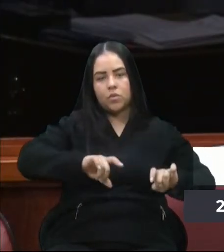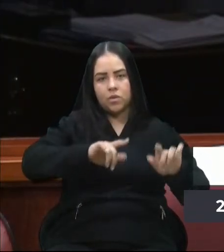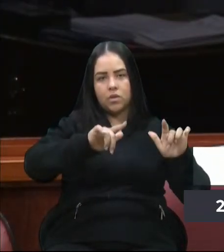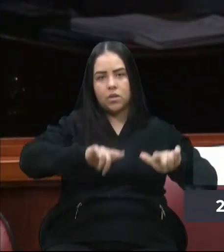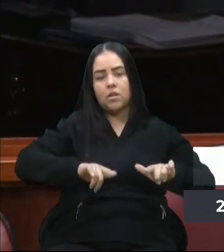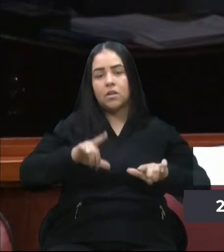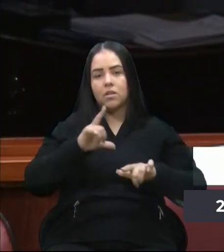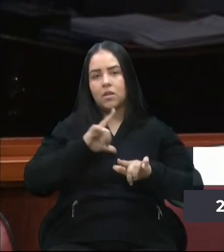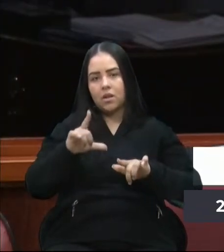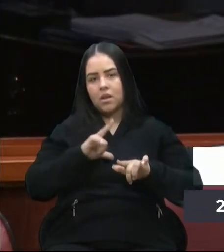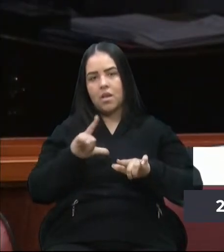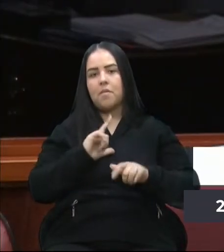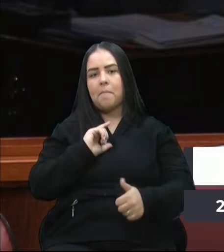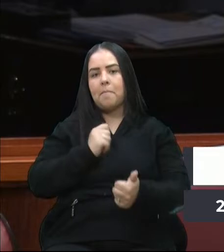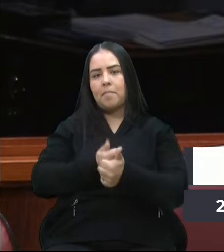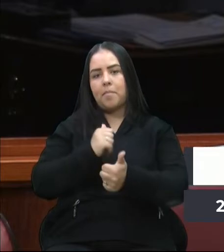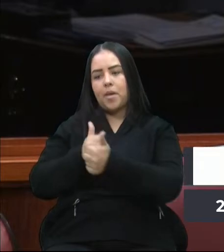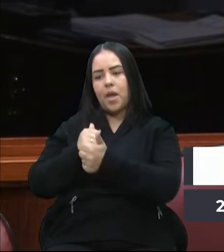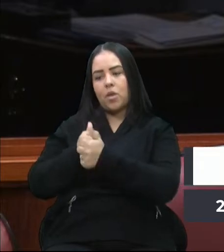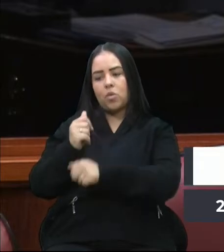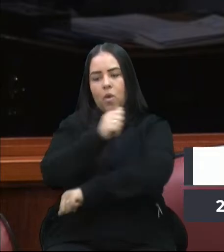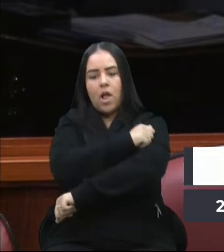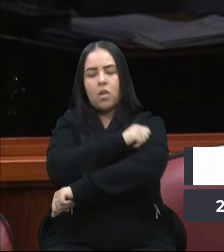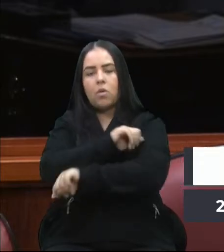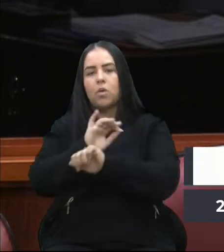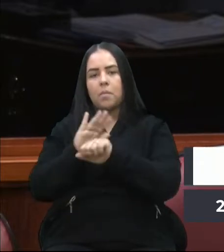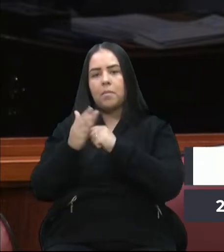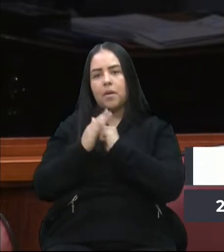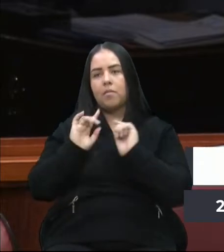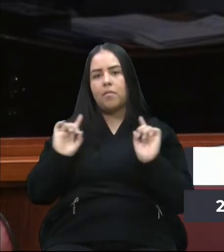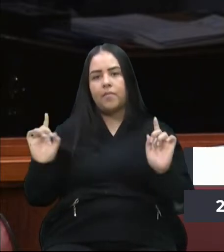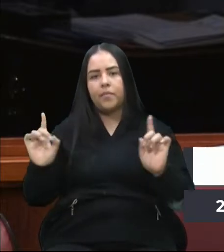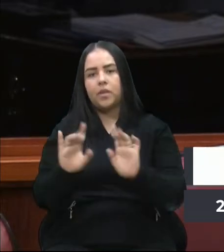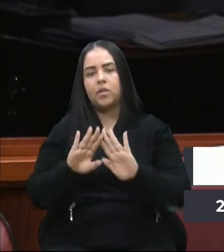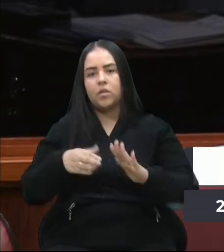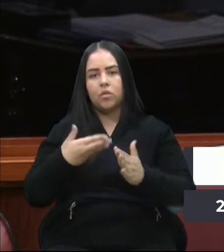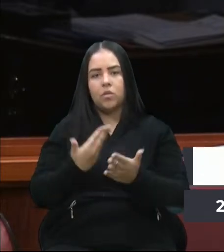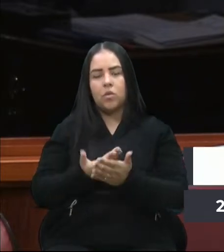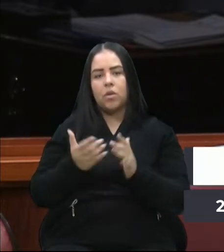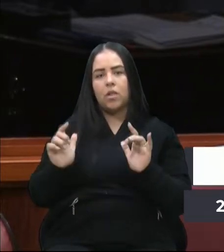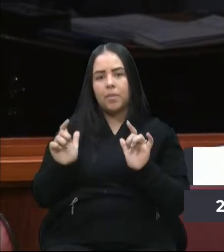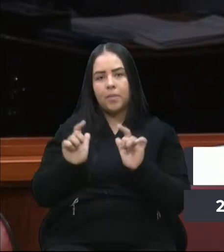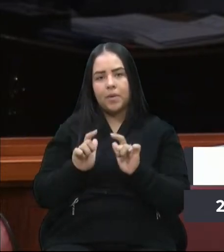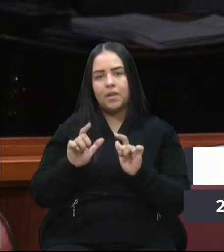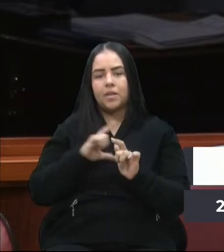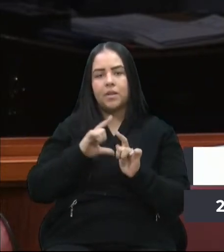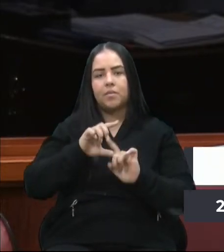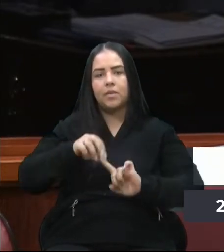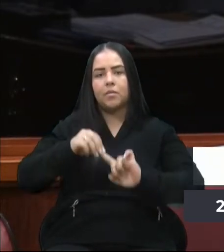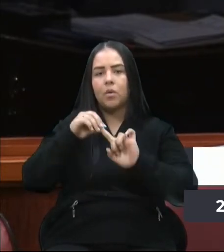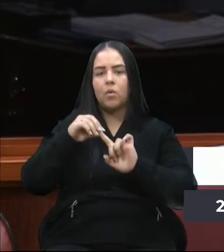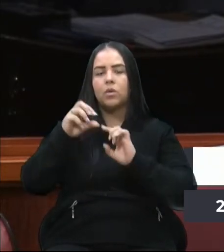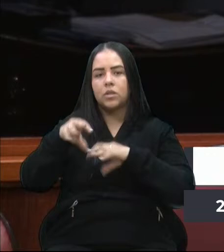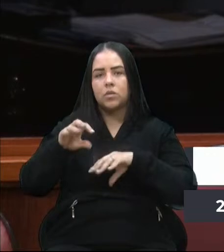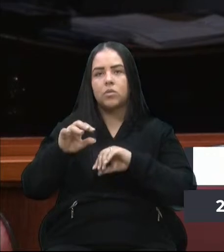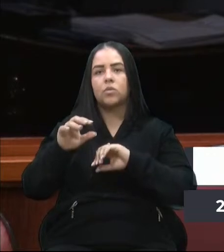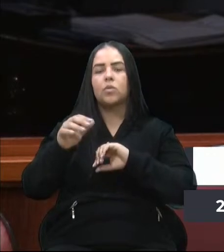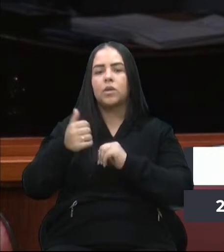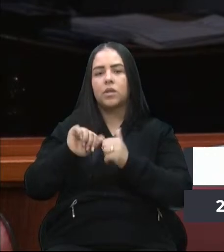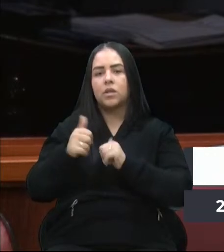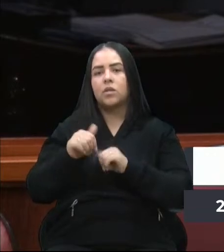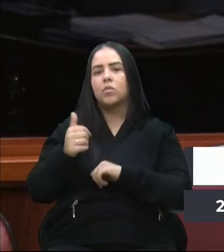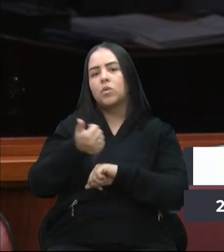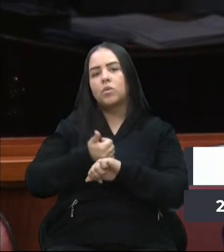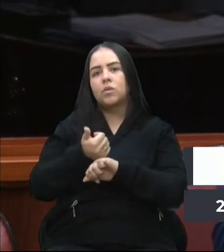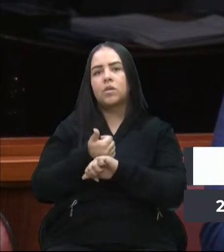no mesmo loteamento, bairro adjacentes. Trata-se de uma escola pública de porte médio e que prioriza a educação de qualidade. Os profissionais que nela